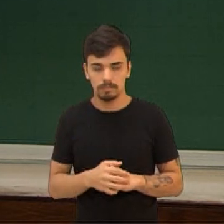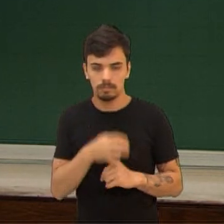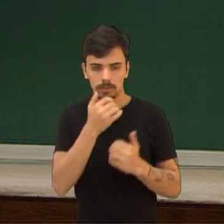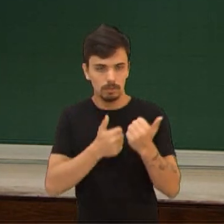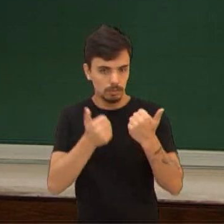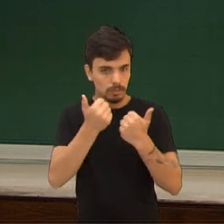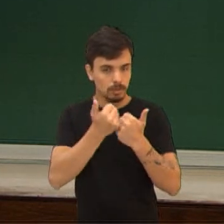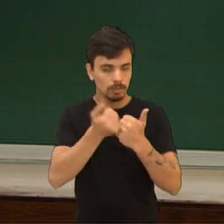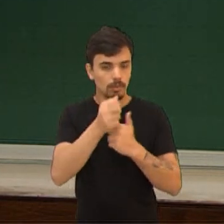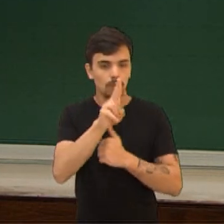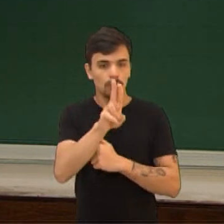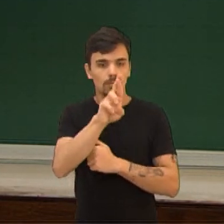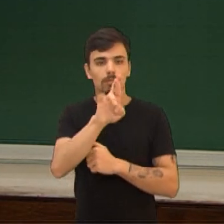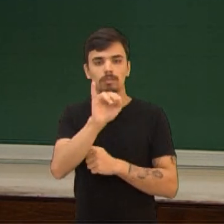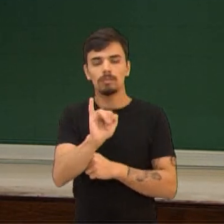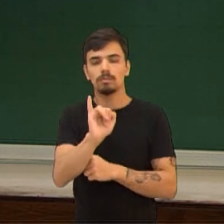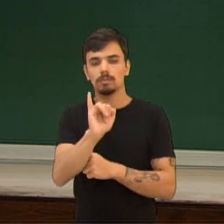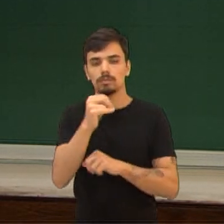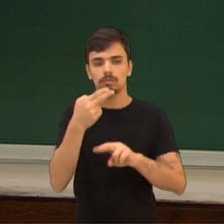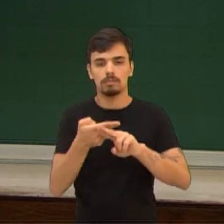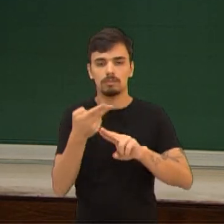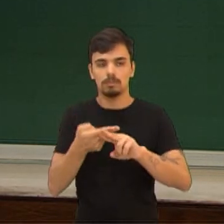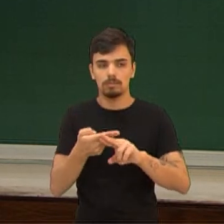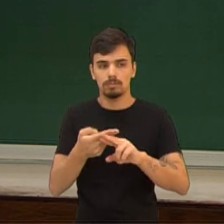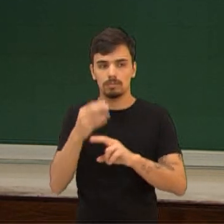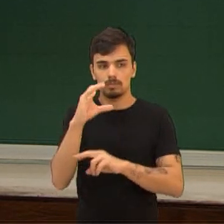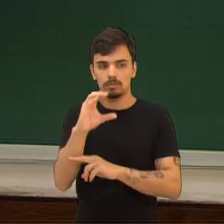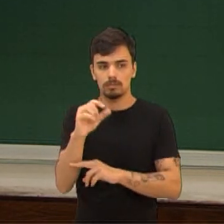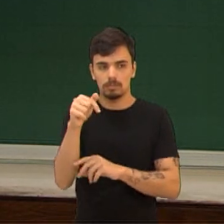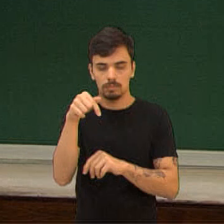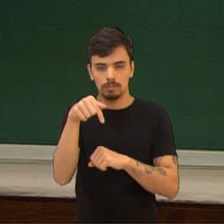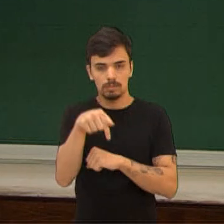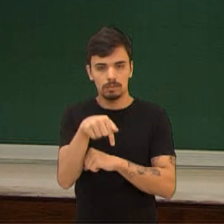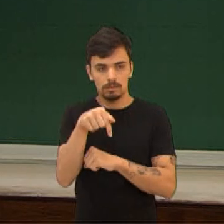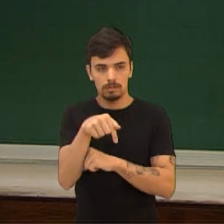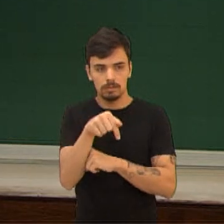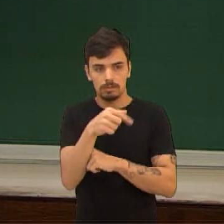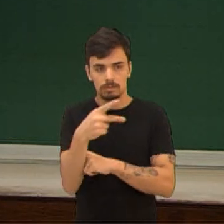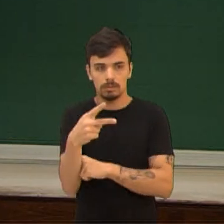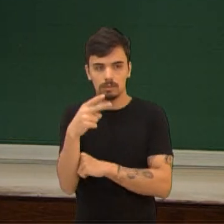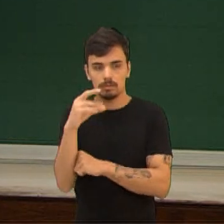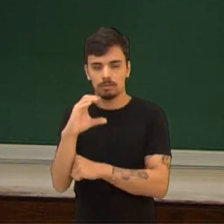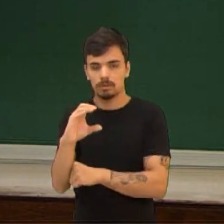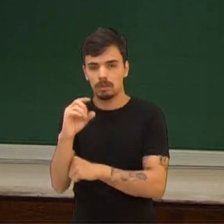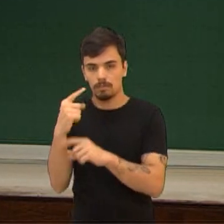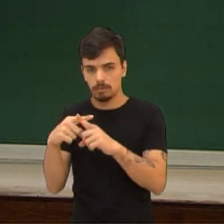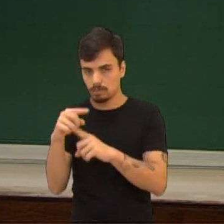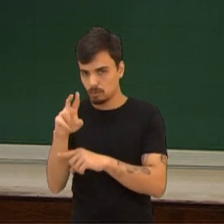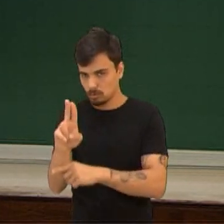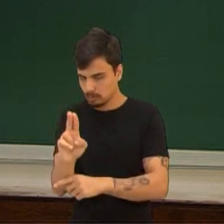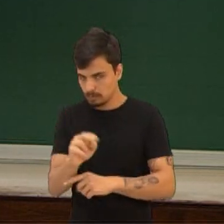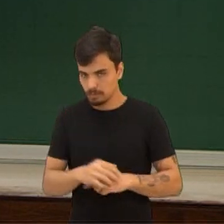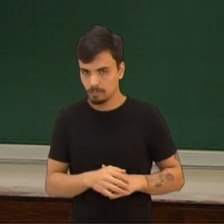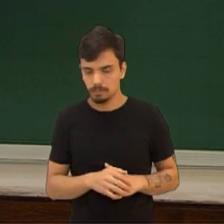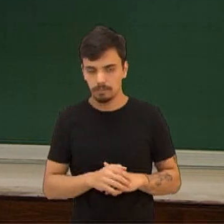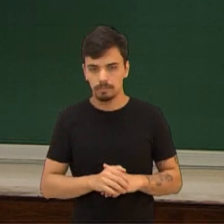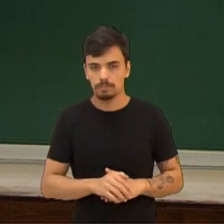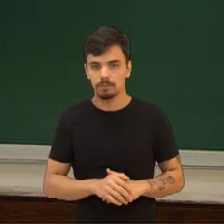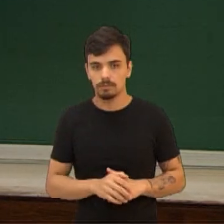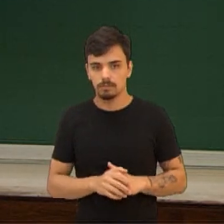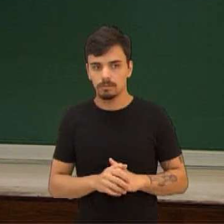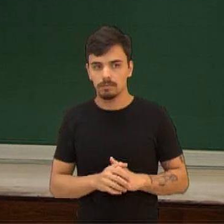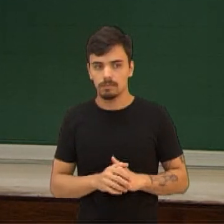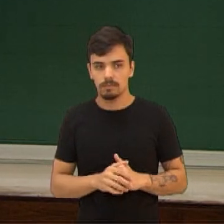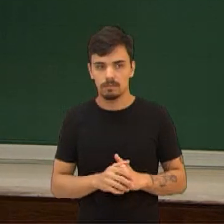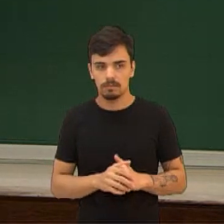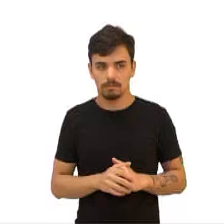do Uri, nós usamos o carga igual a capacitância vezes tensão. Né? Ok?